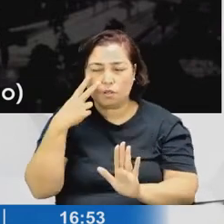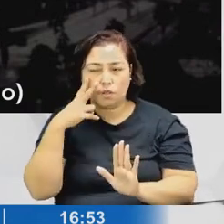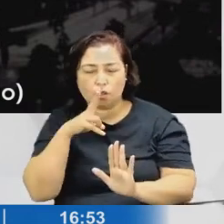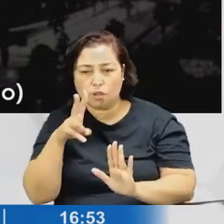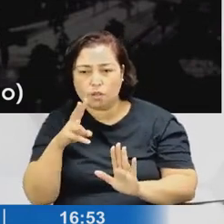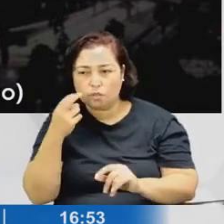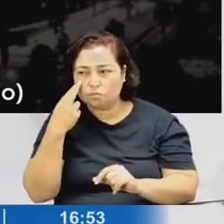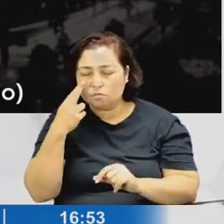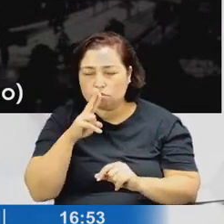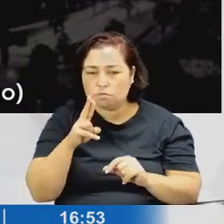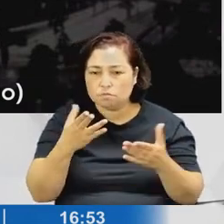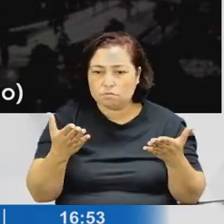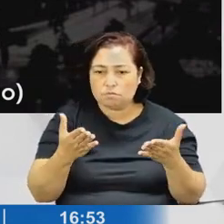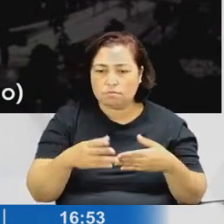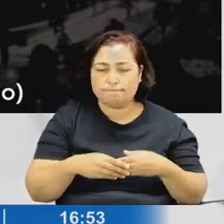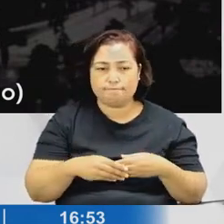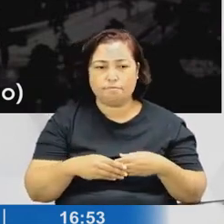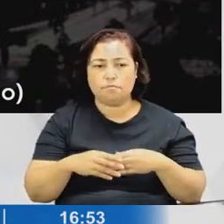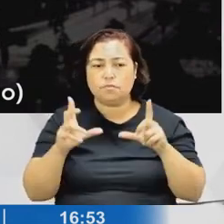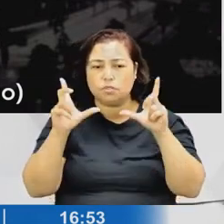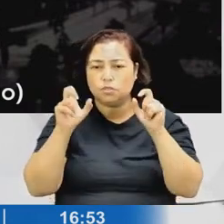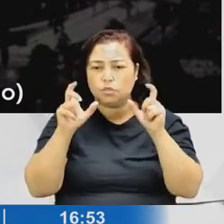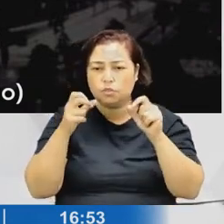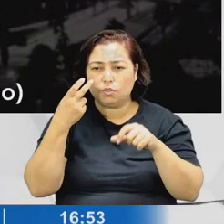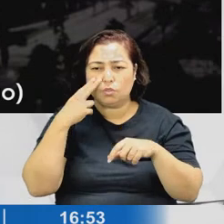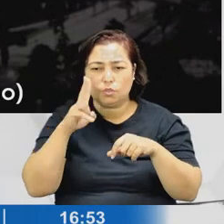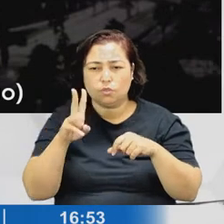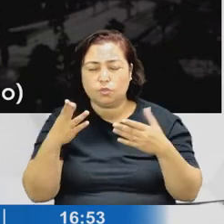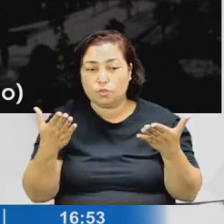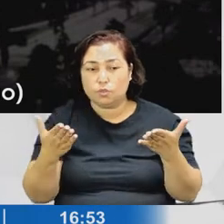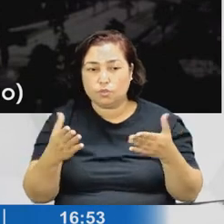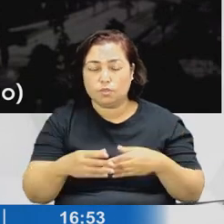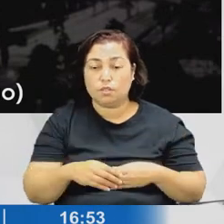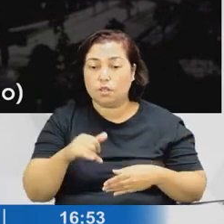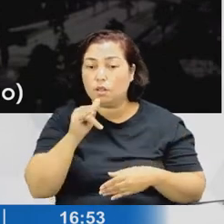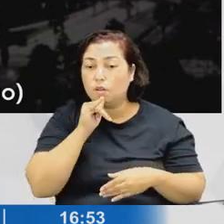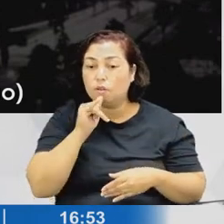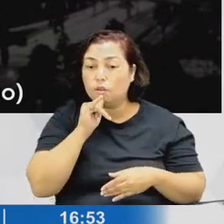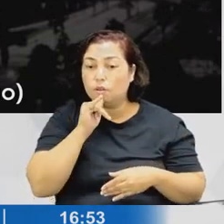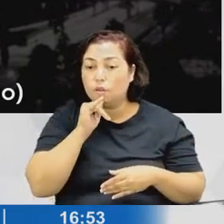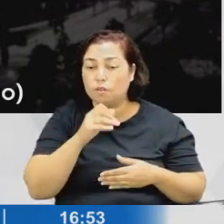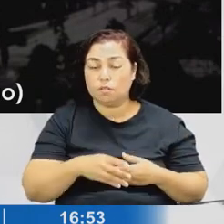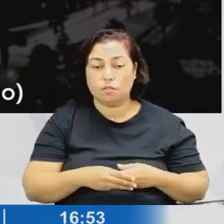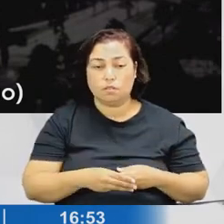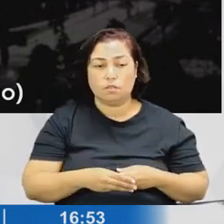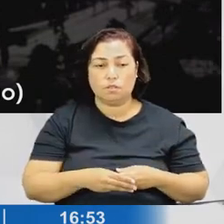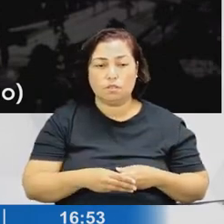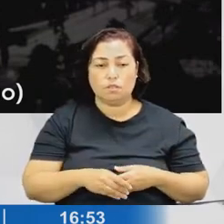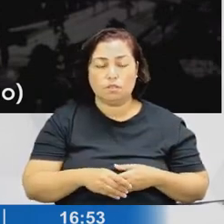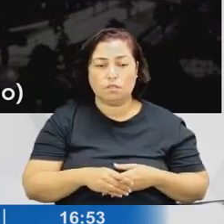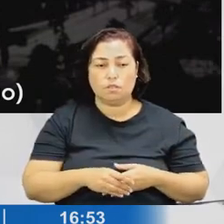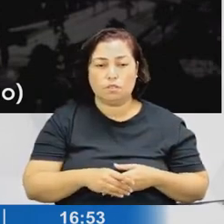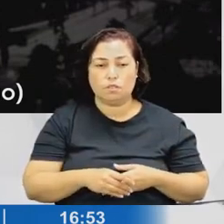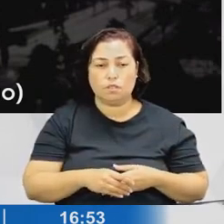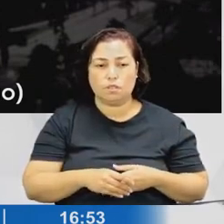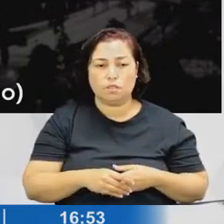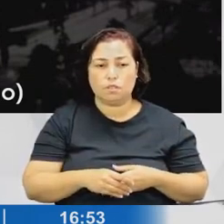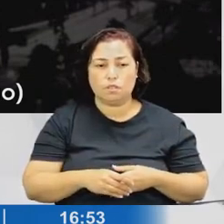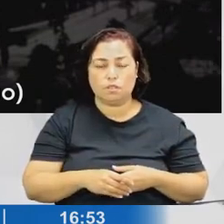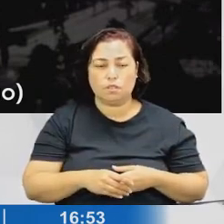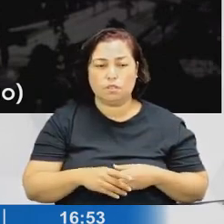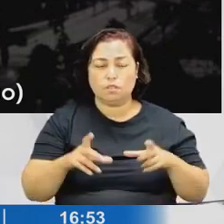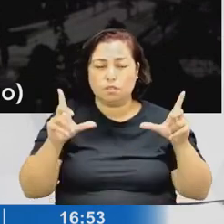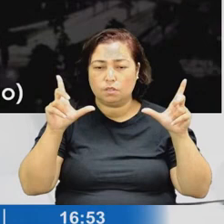profundamente no olho de alguém de uma foto que eu vi até botar nesse slide como exemplo de uma enchente teve lá em Petrópolis ou uma foto incrível do